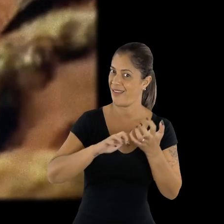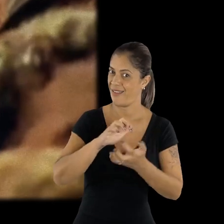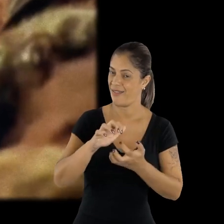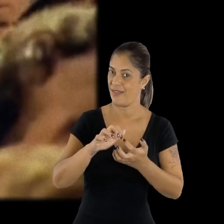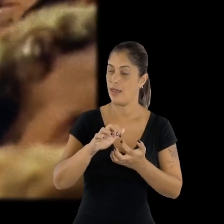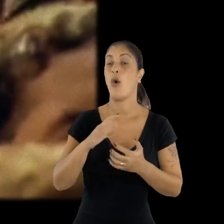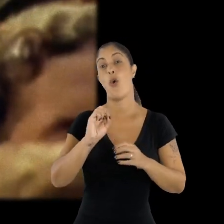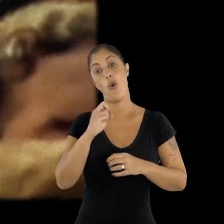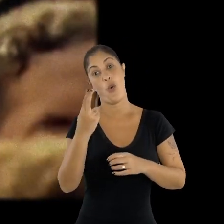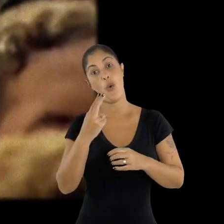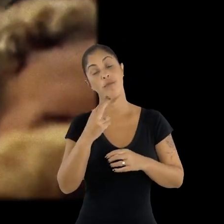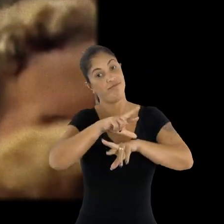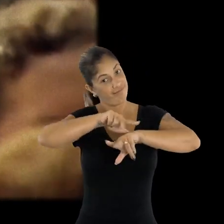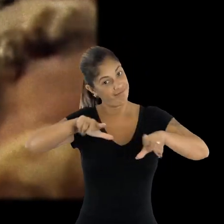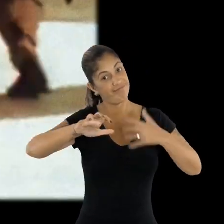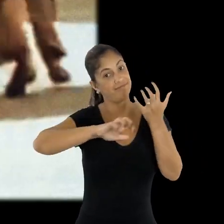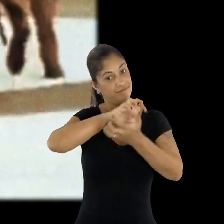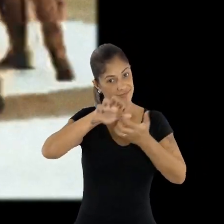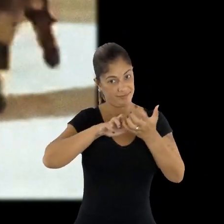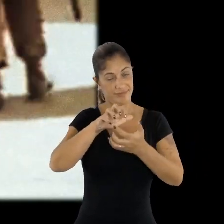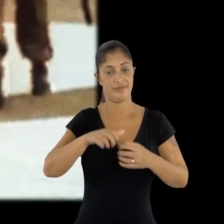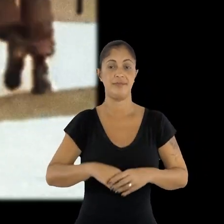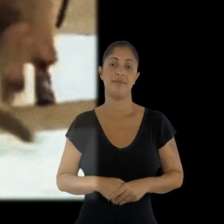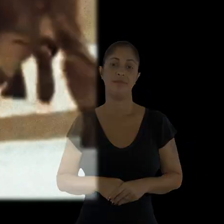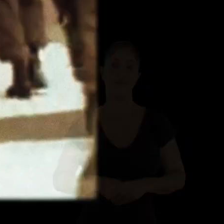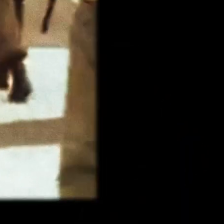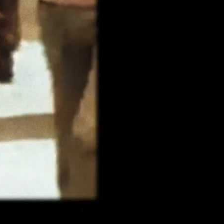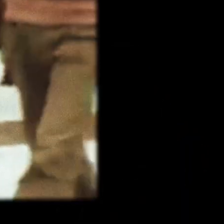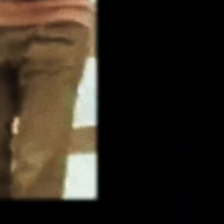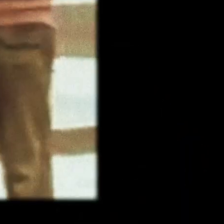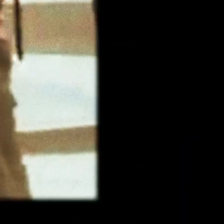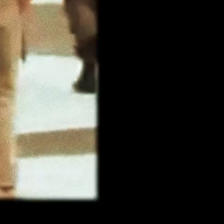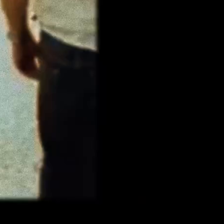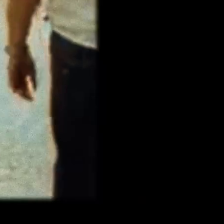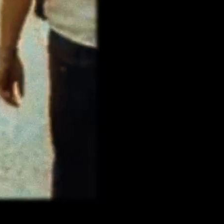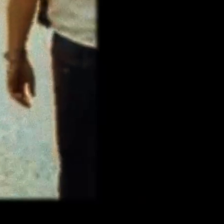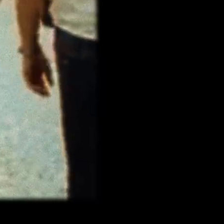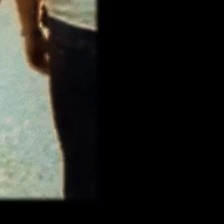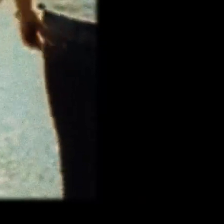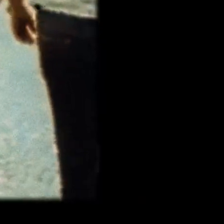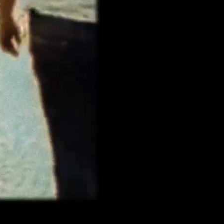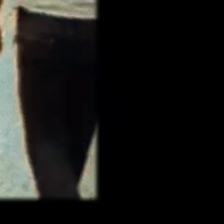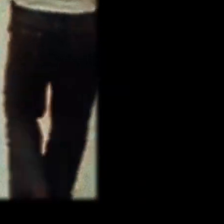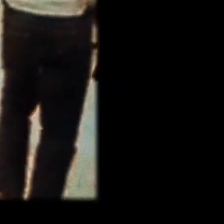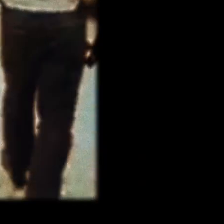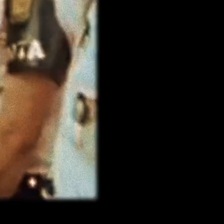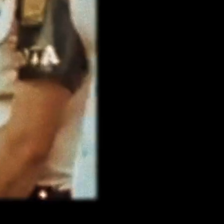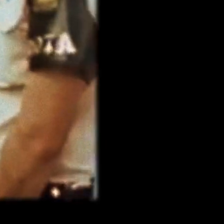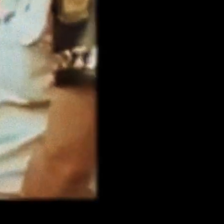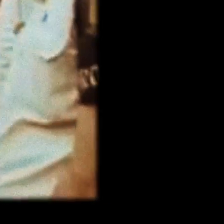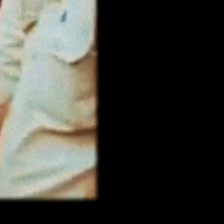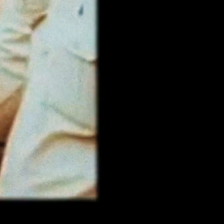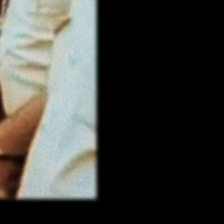greve, ou as greves. Um grupo de homens fardados passa, um policial em uma moto, uma rua lotada de